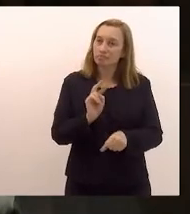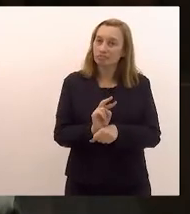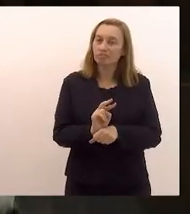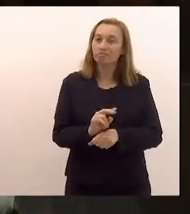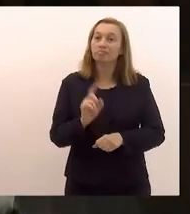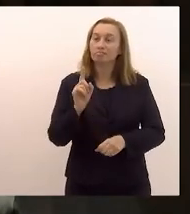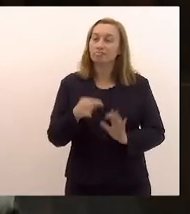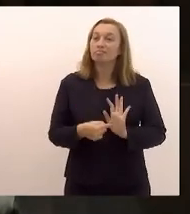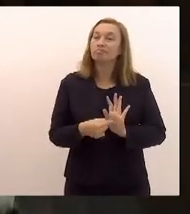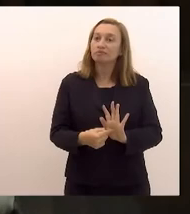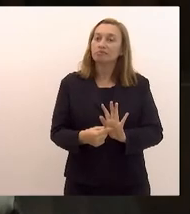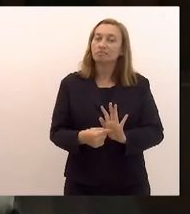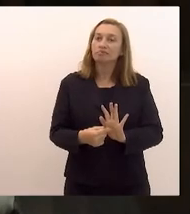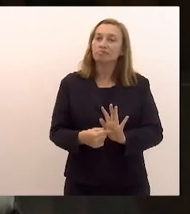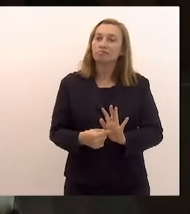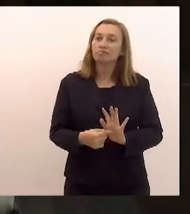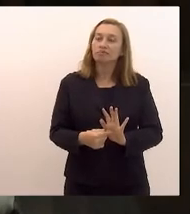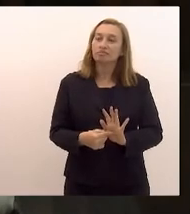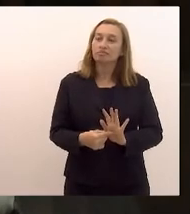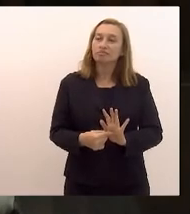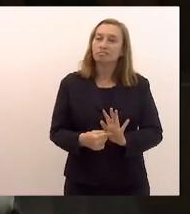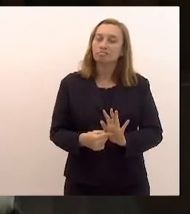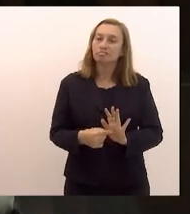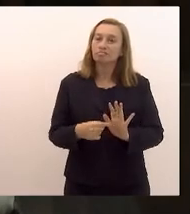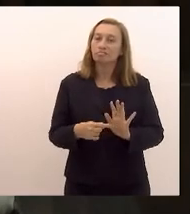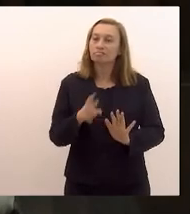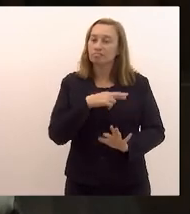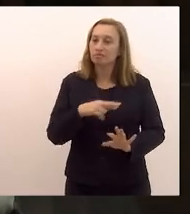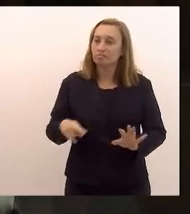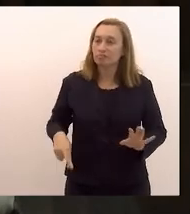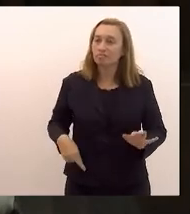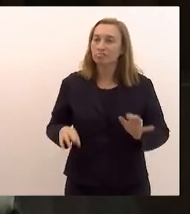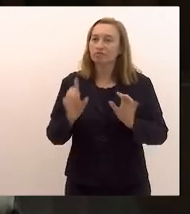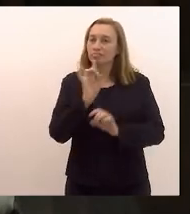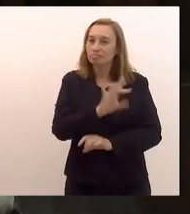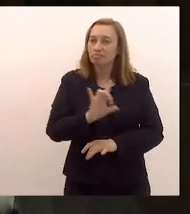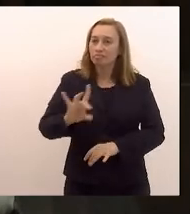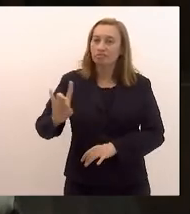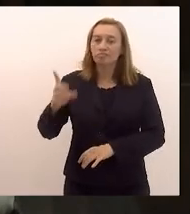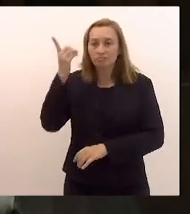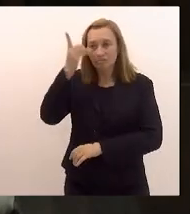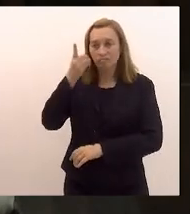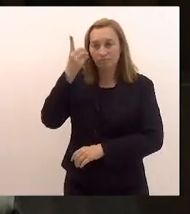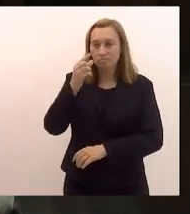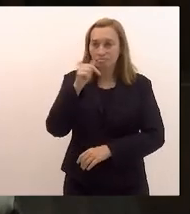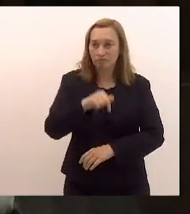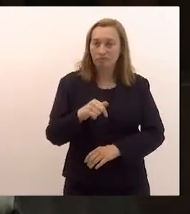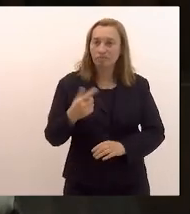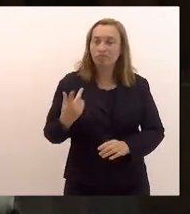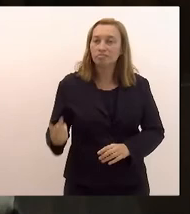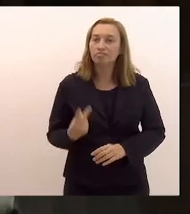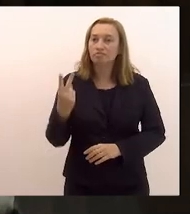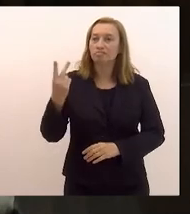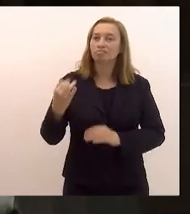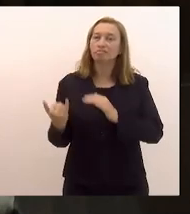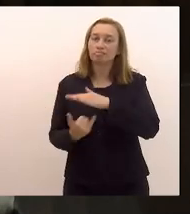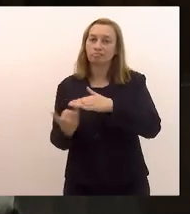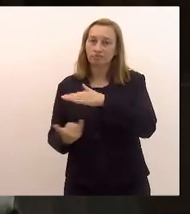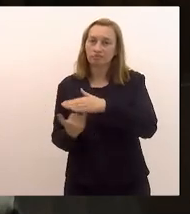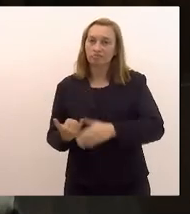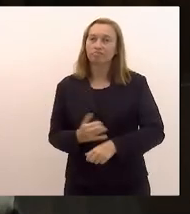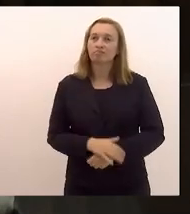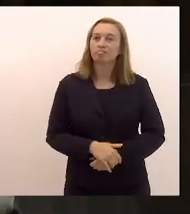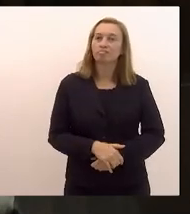o que mostra a o caráter Republicano de cada um desses parlamentares aqui é preservando as instituições